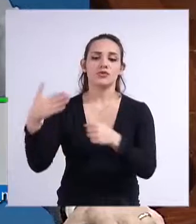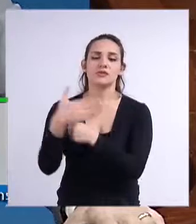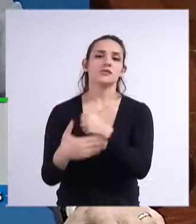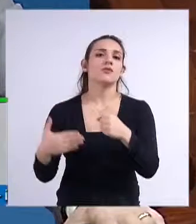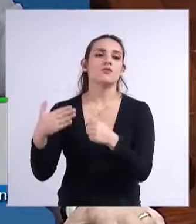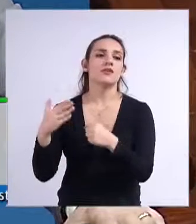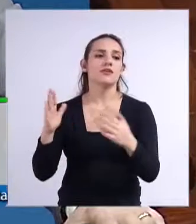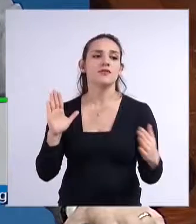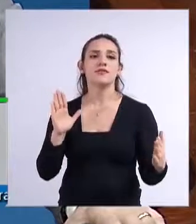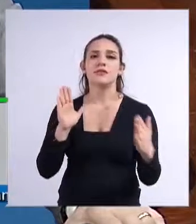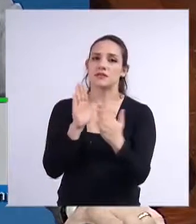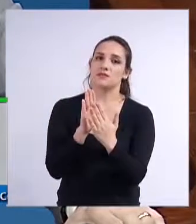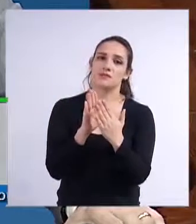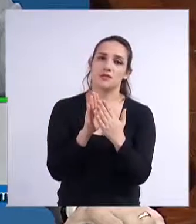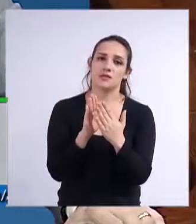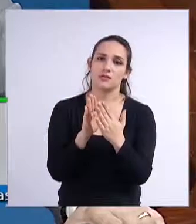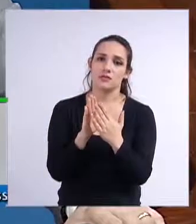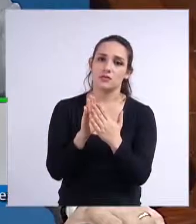Enfrentamento